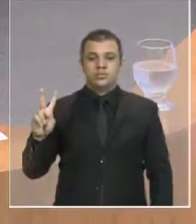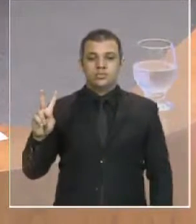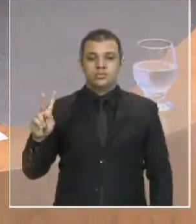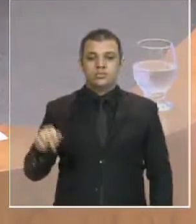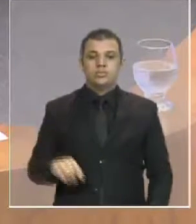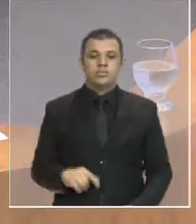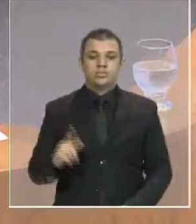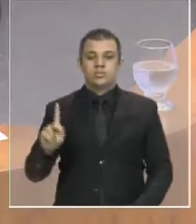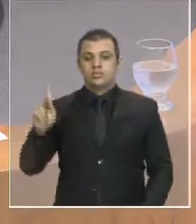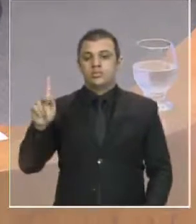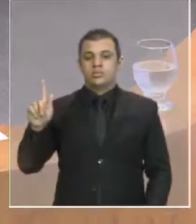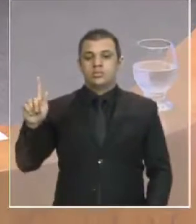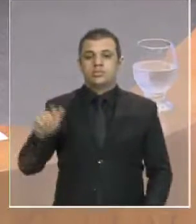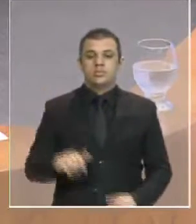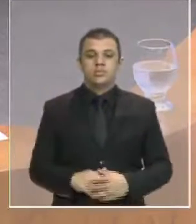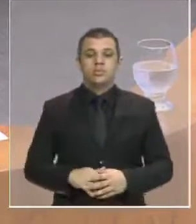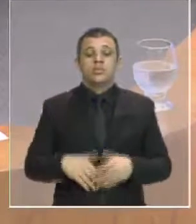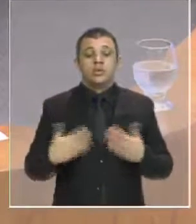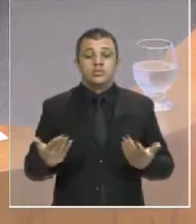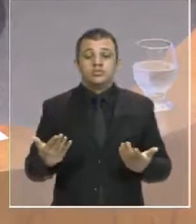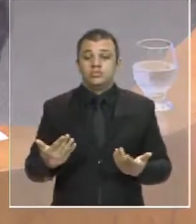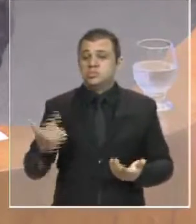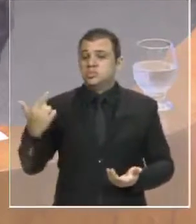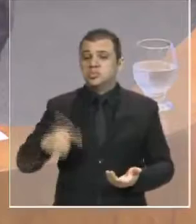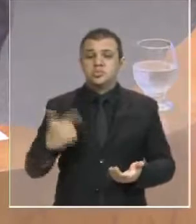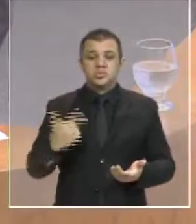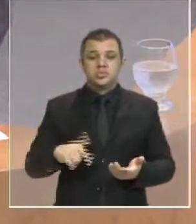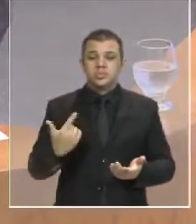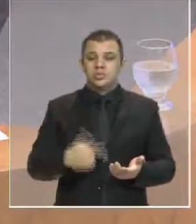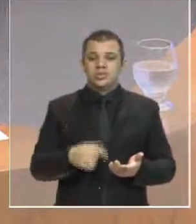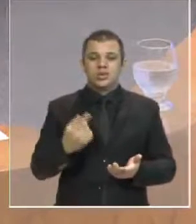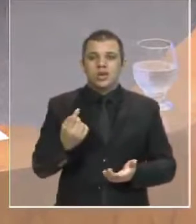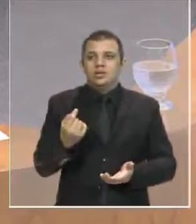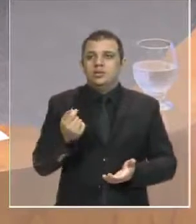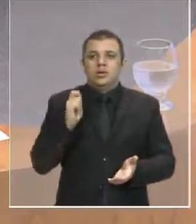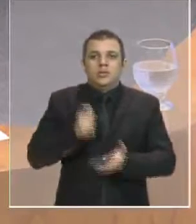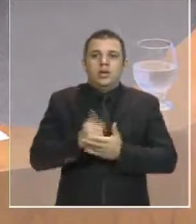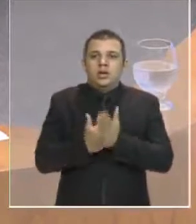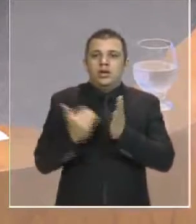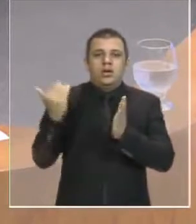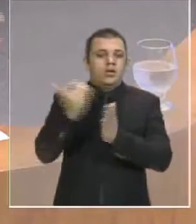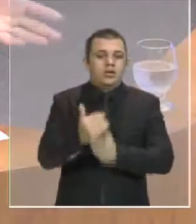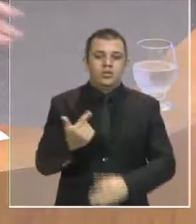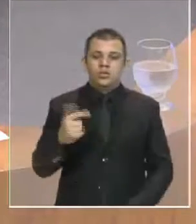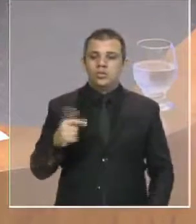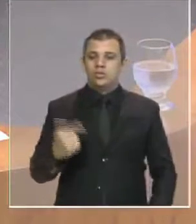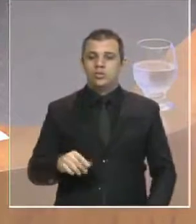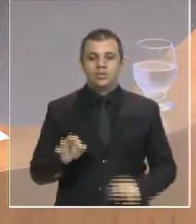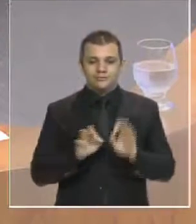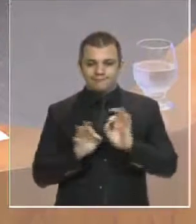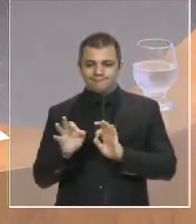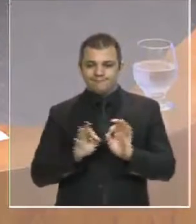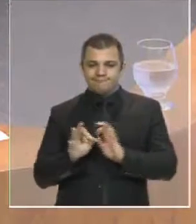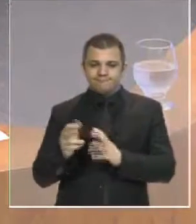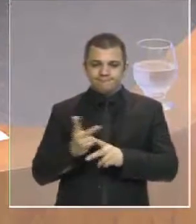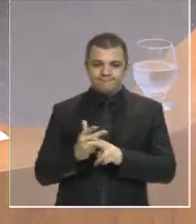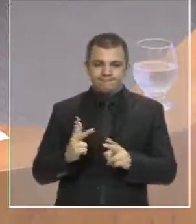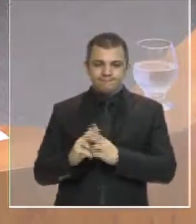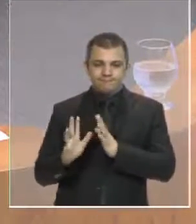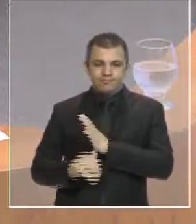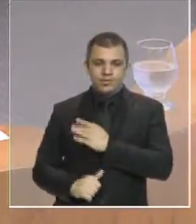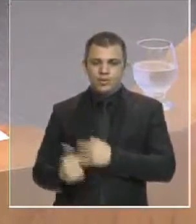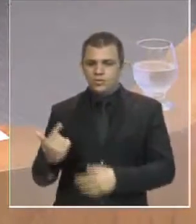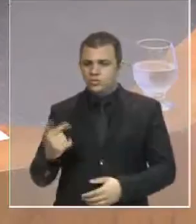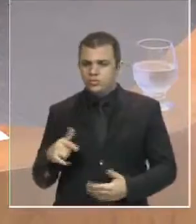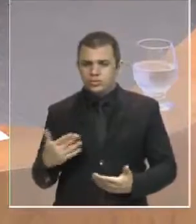Ou seja, aonde há o superfaturamento nisso? Aonde há o esquema aqui denunciado?